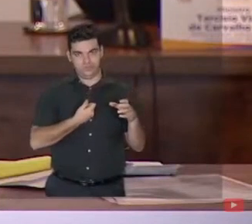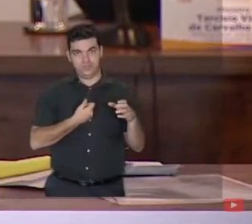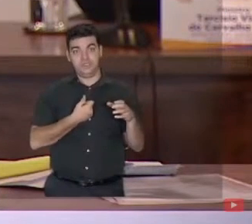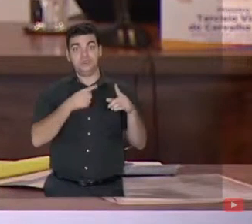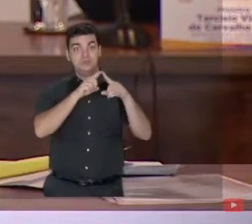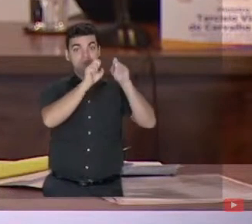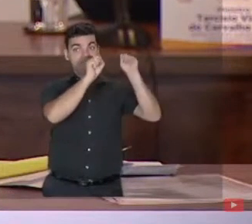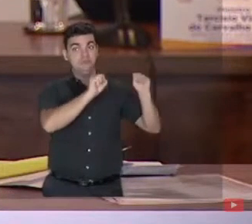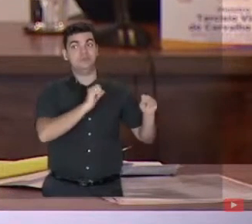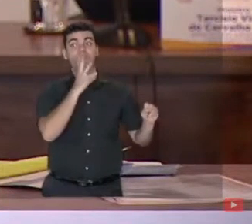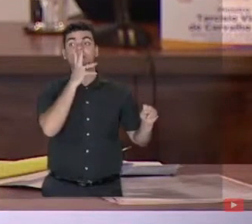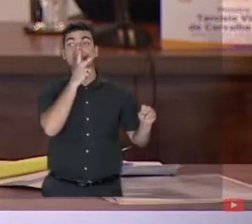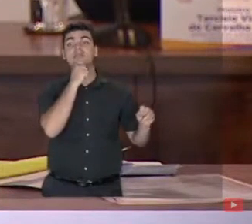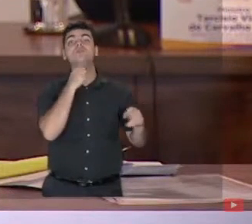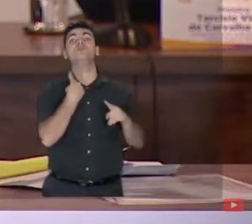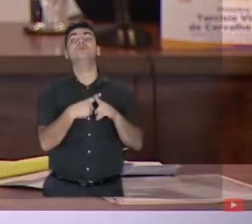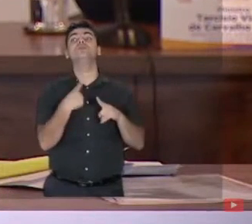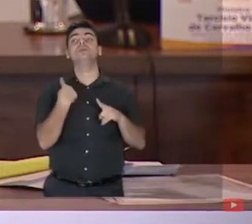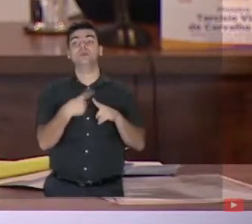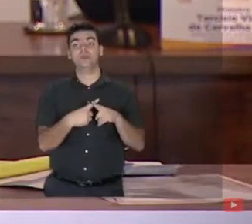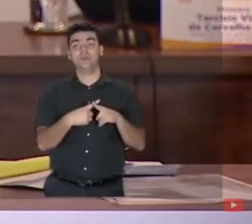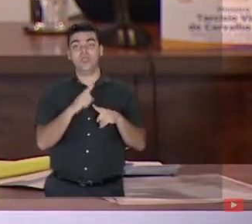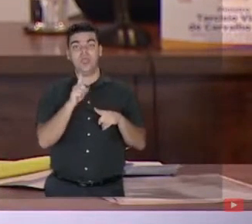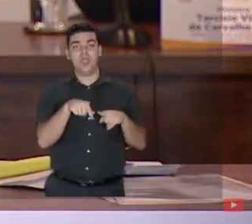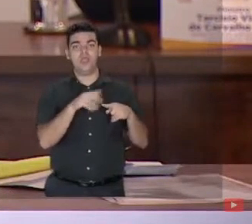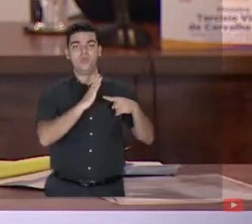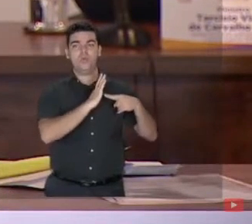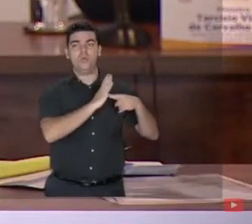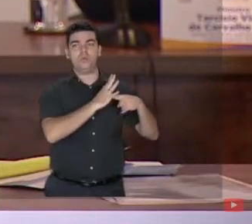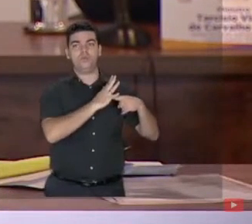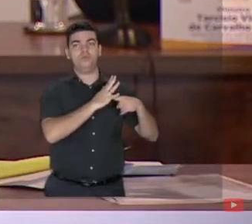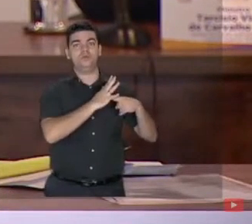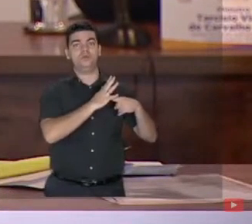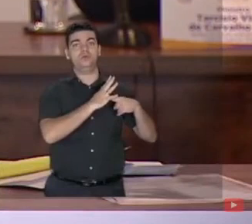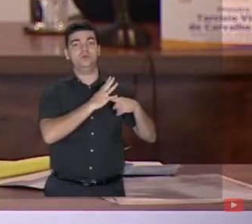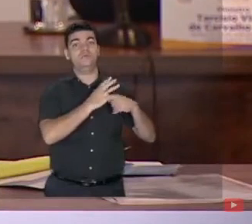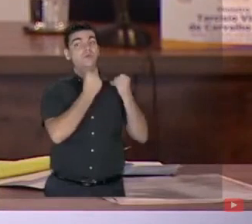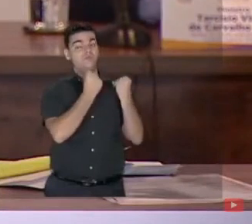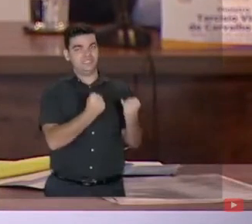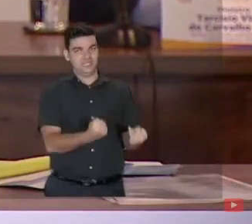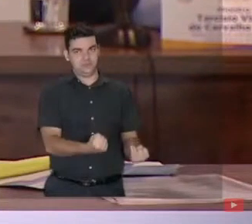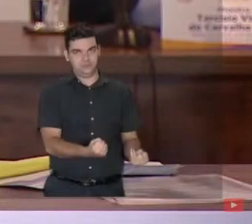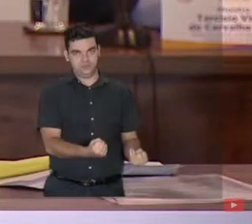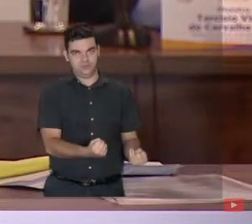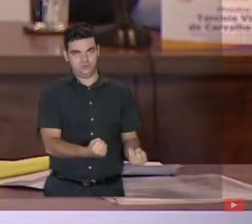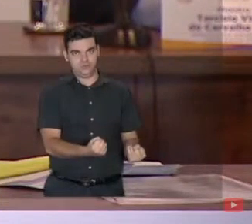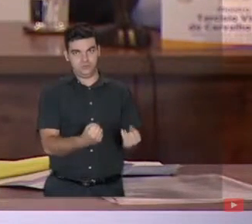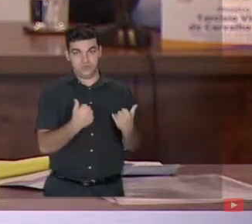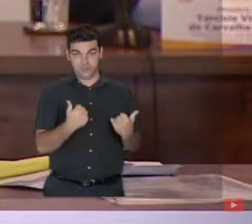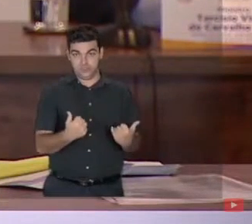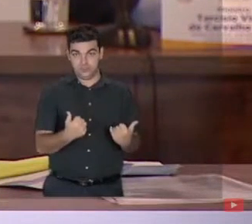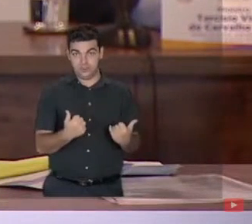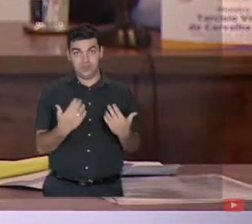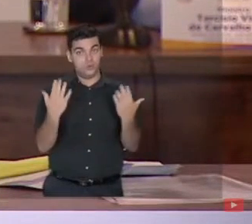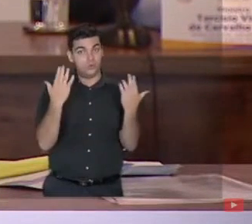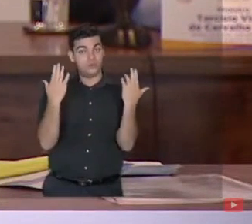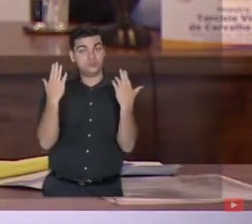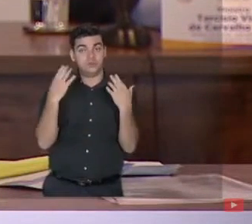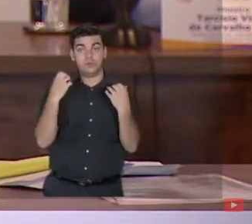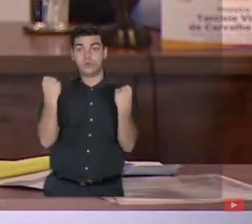do sistema foi uma falha de hardware, um problema de hardware. É como se tivesse dado um problema no motor do carro.